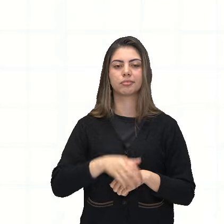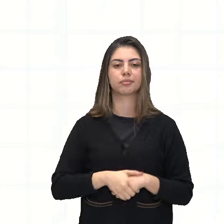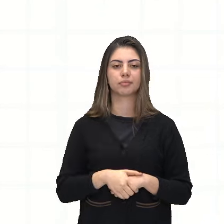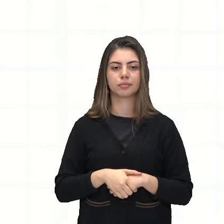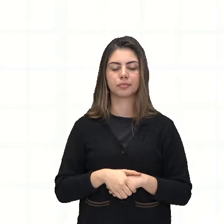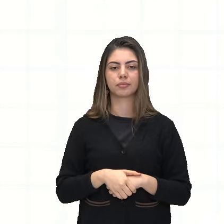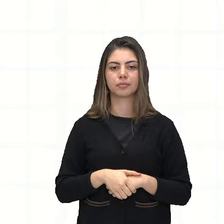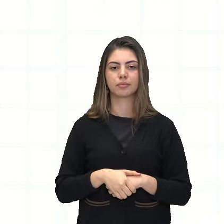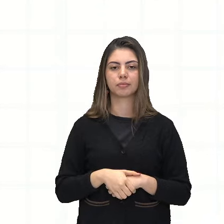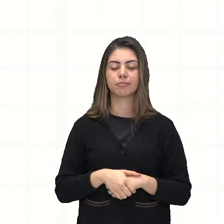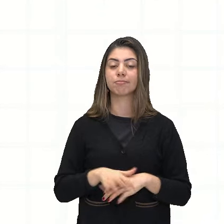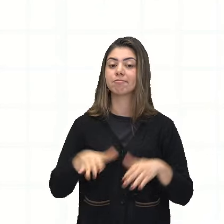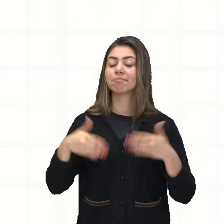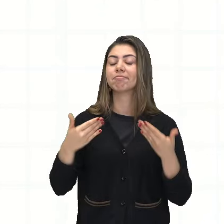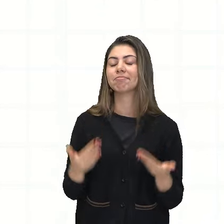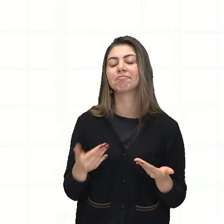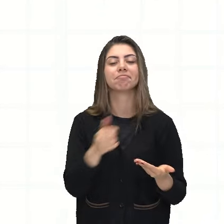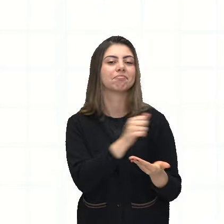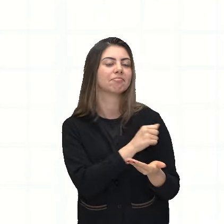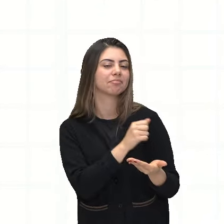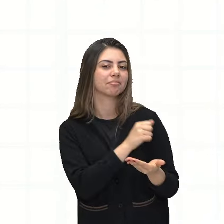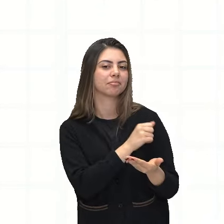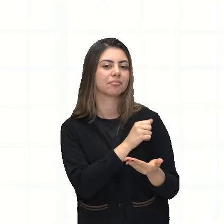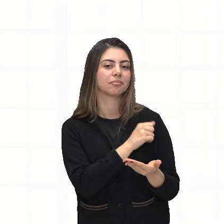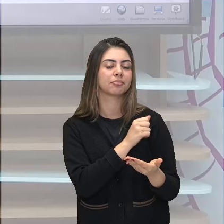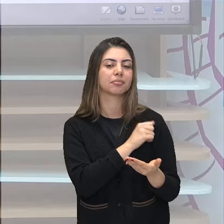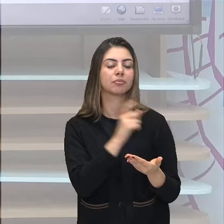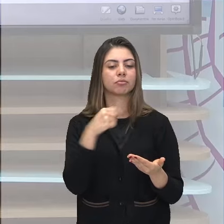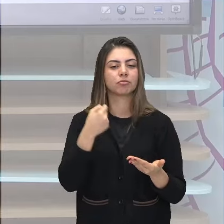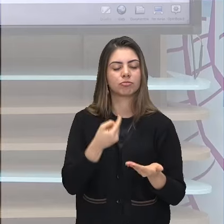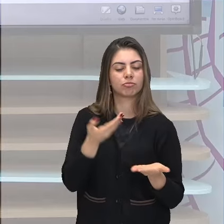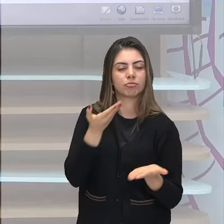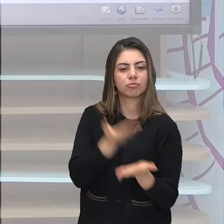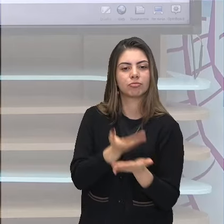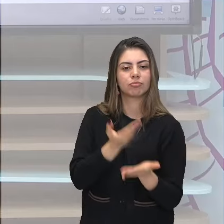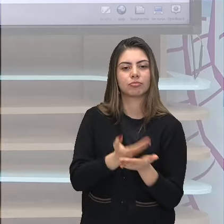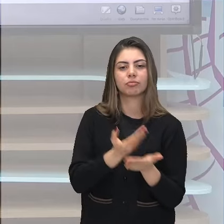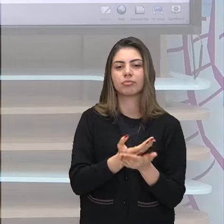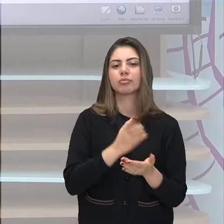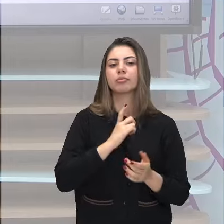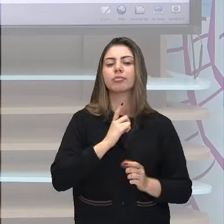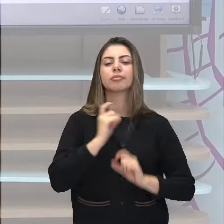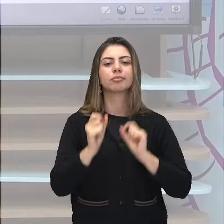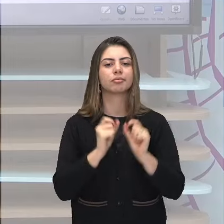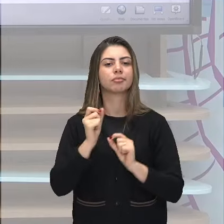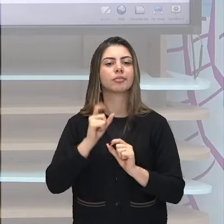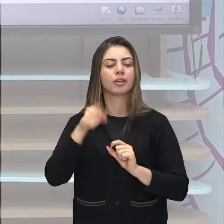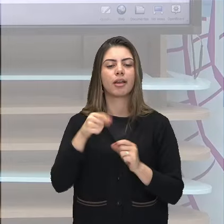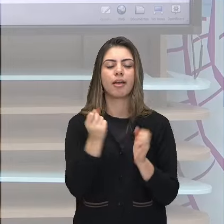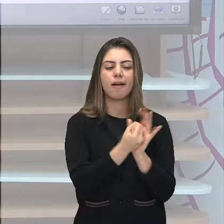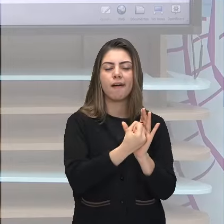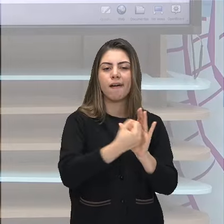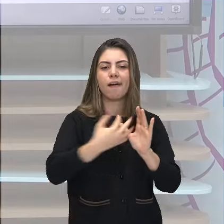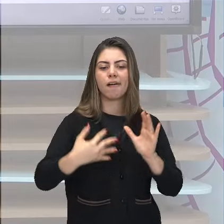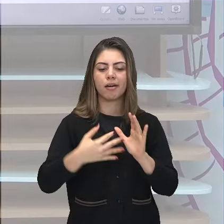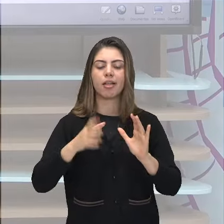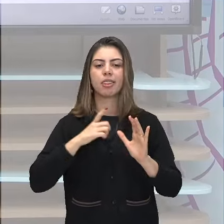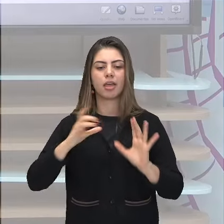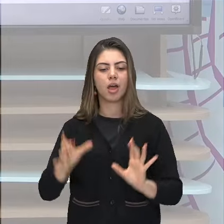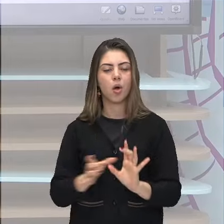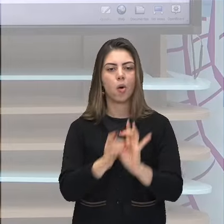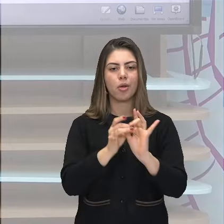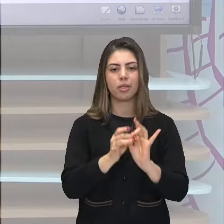referenciação. Pois bem, turmas, nossa aula de hoje trabalhou esses elementos